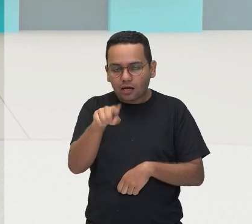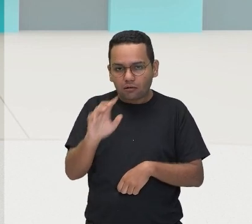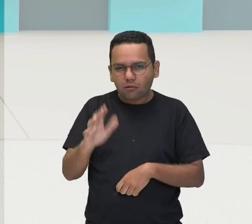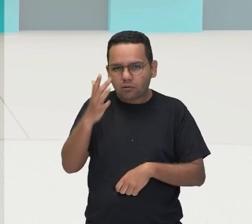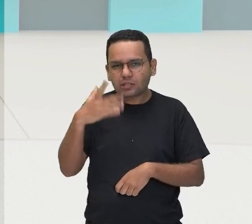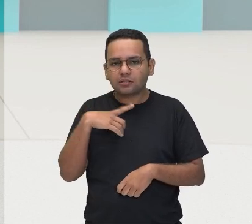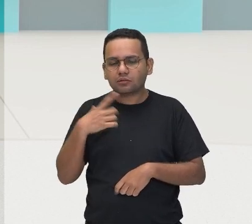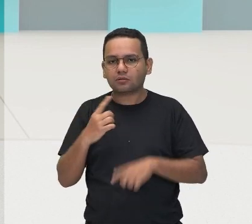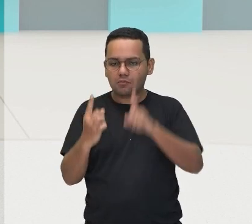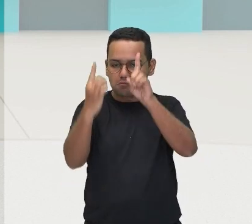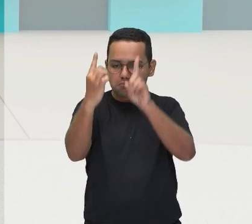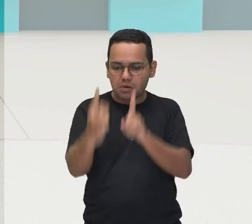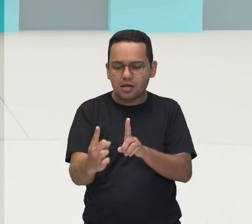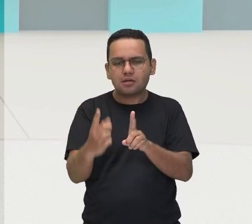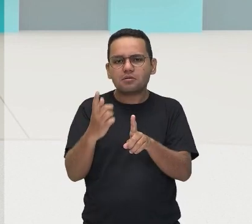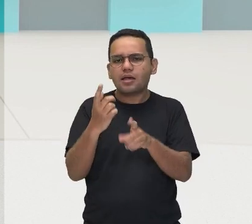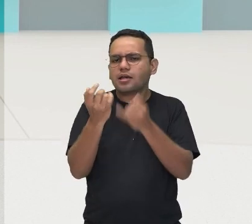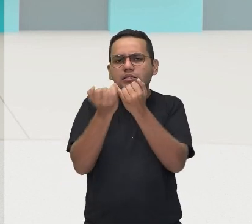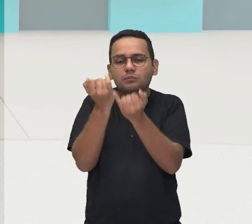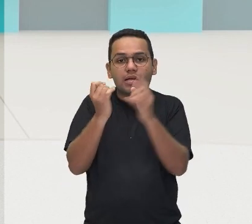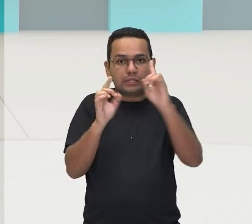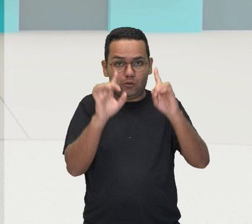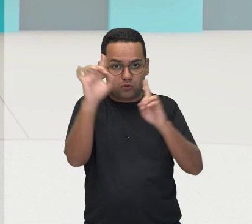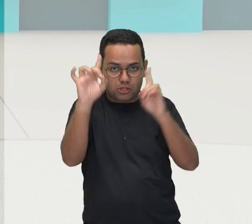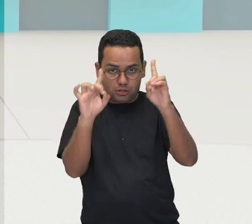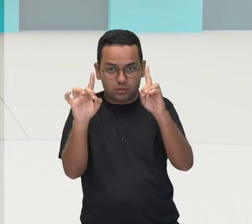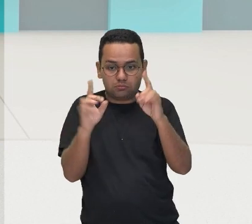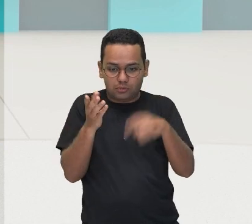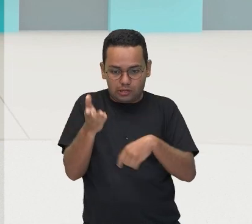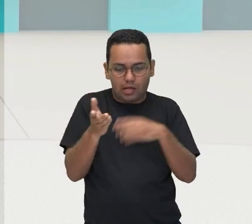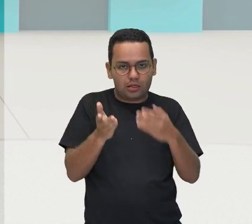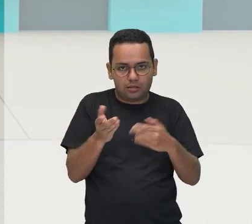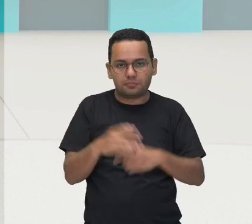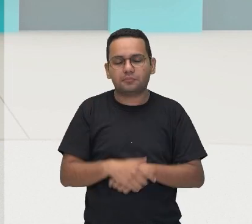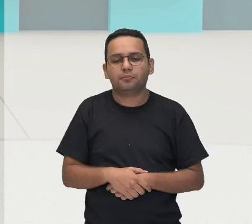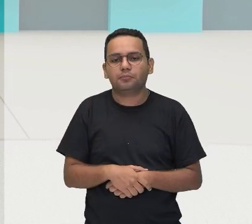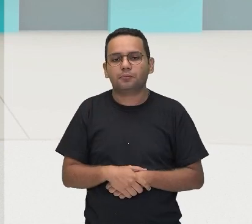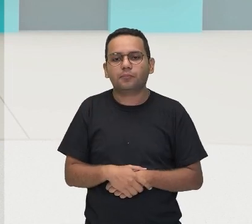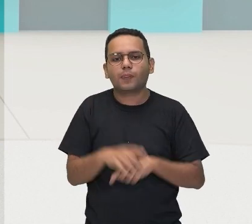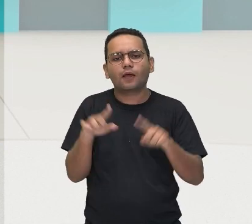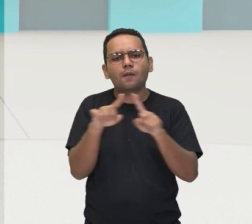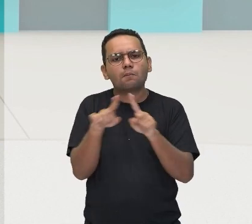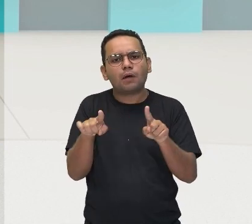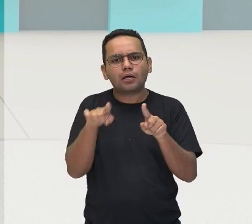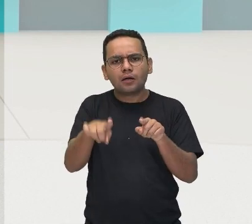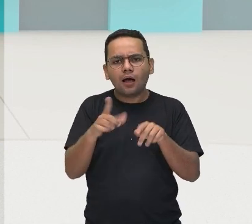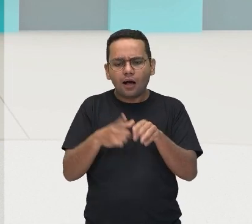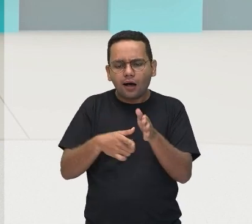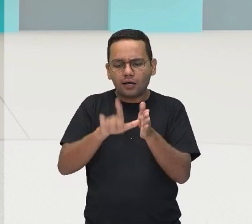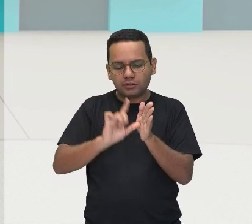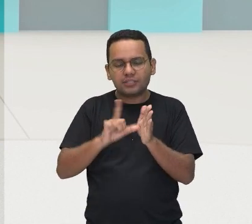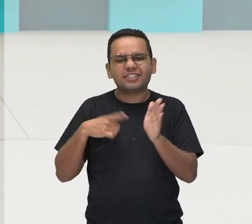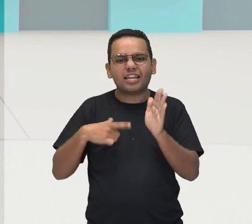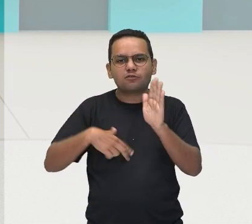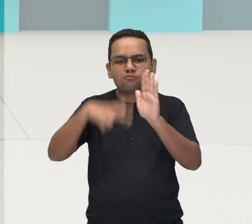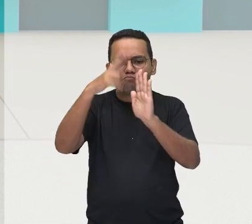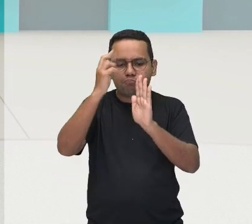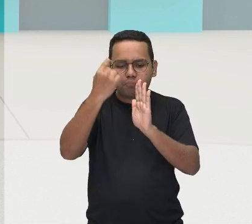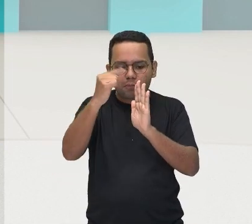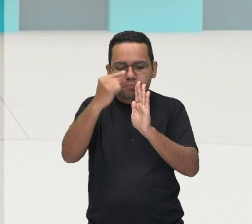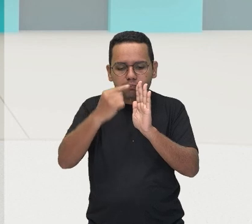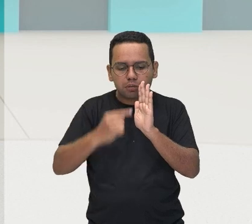deuses estivessem se enfrentando. E o seu preparo físico tem todo um ritual ali por trás. Então, é uma luta